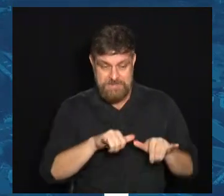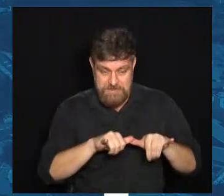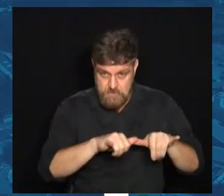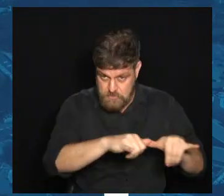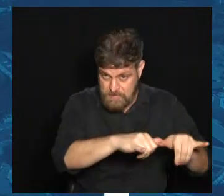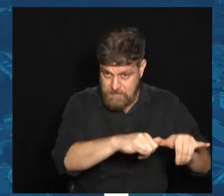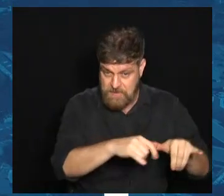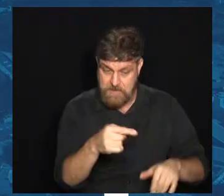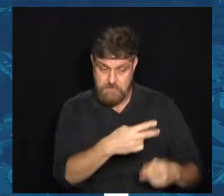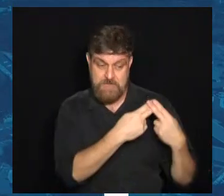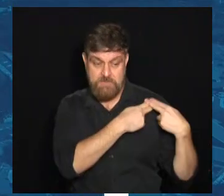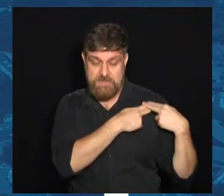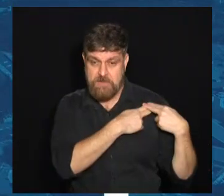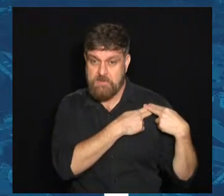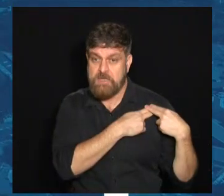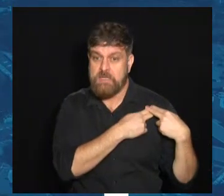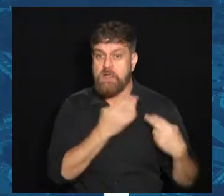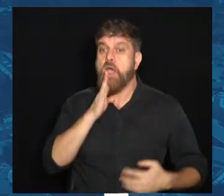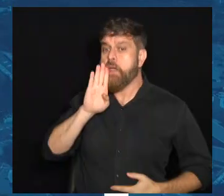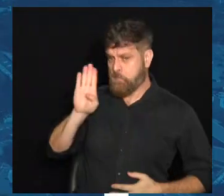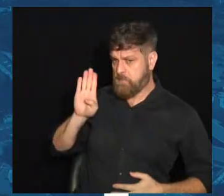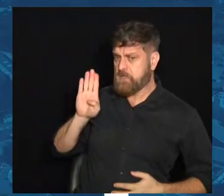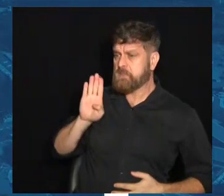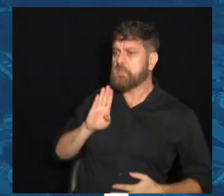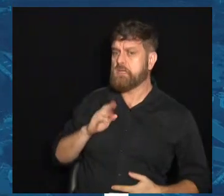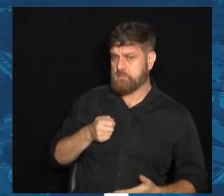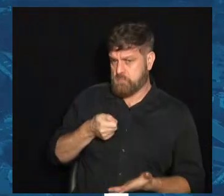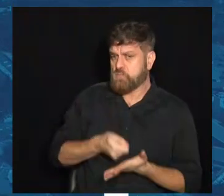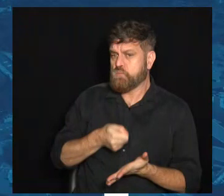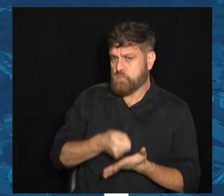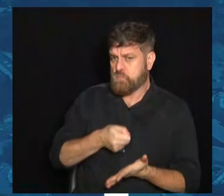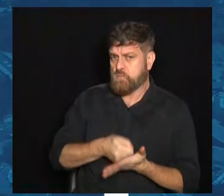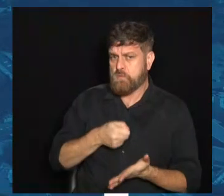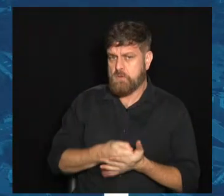Supermercado e eles garantiram a parte do